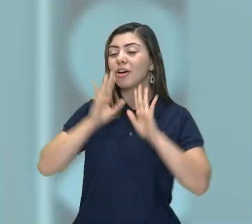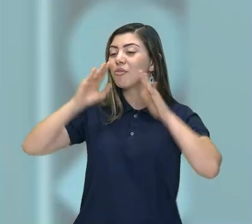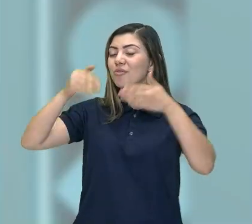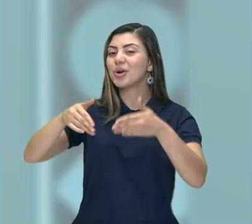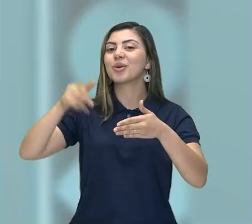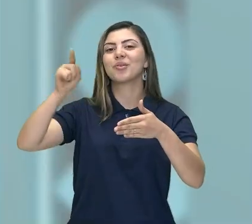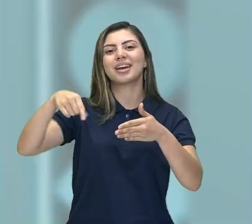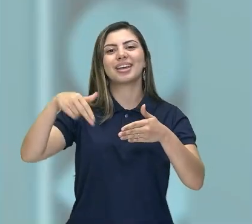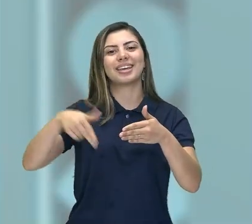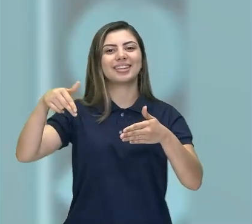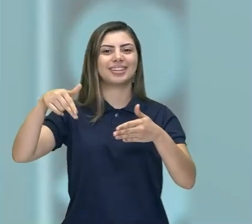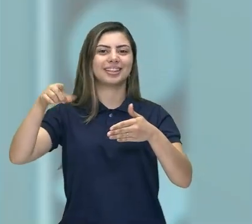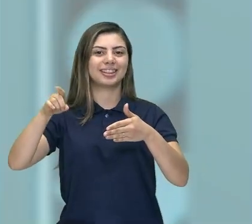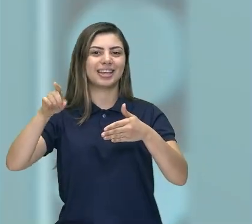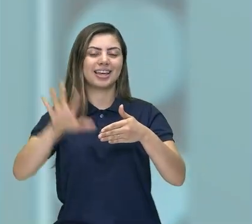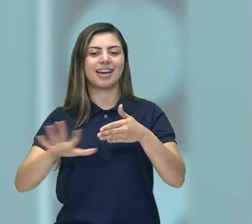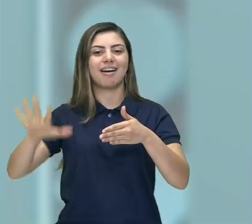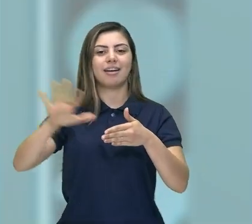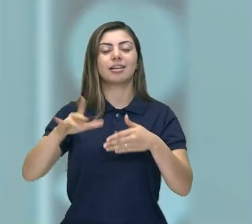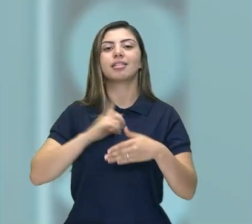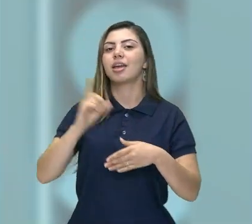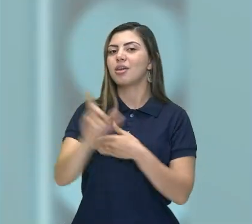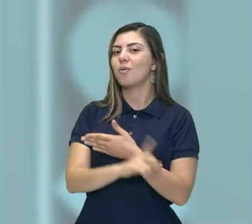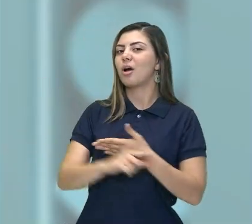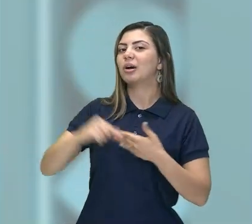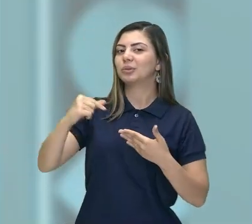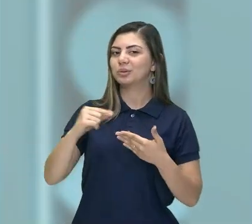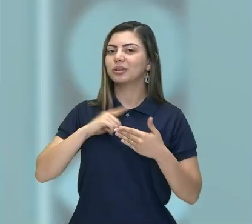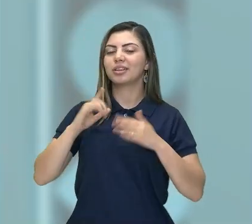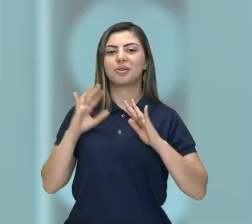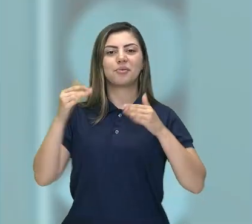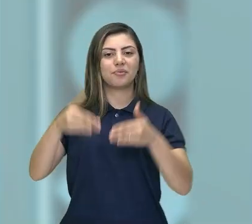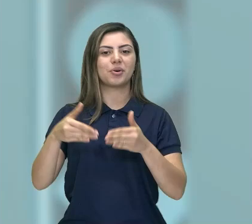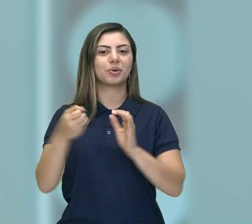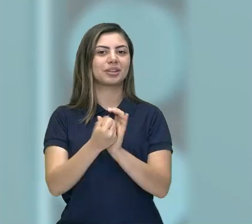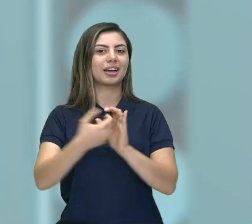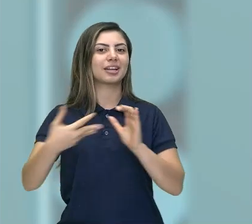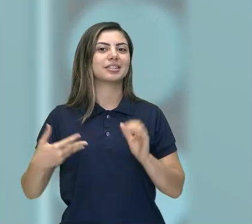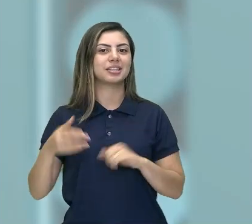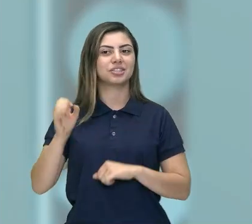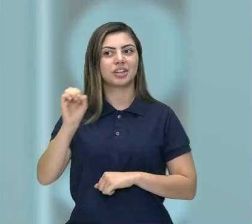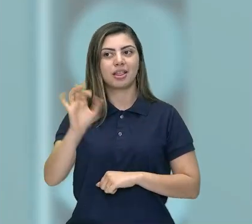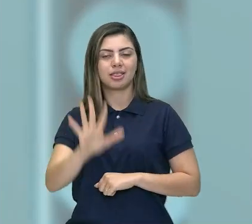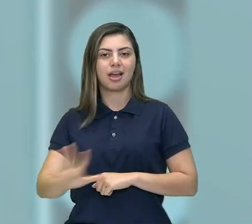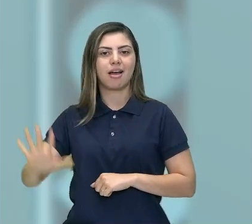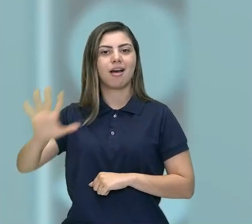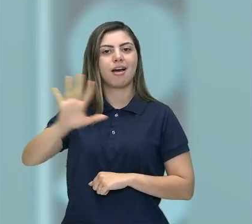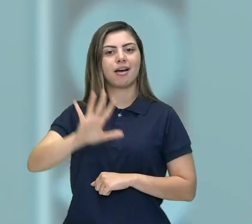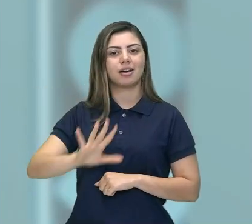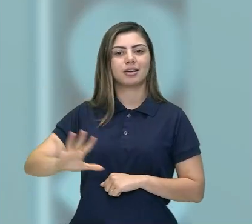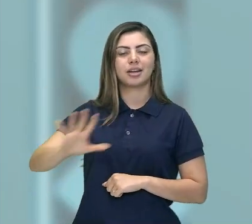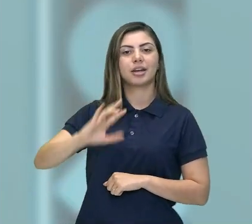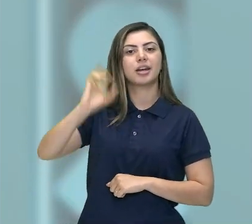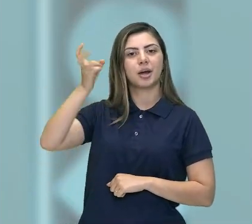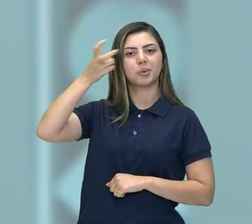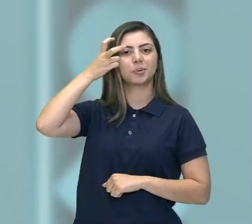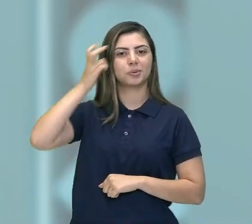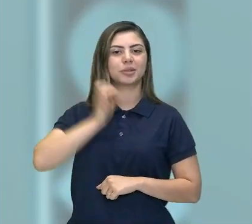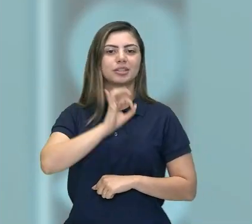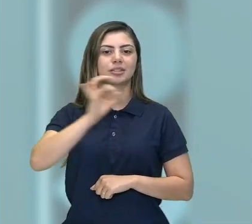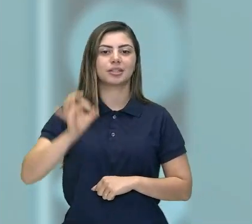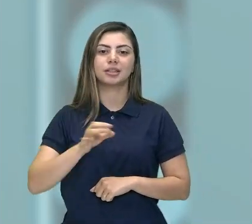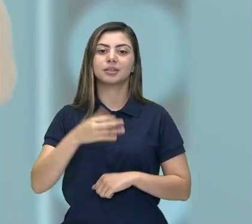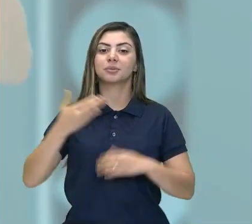Nordeste, né? Nós vamos ter um autor aí que vai focar essa característica de uma região, a cultura de uma região. Tanto que ele